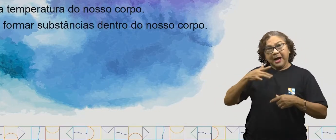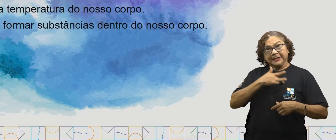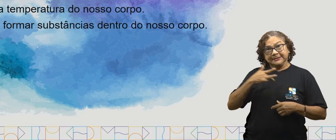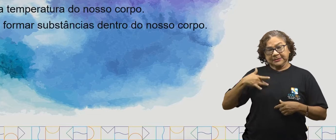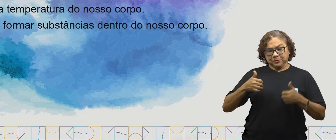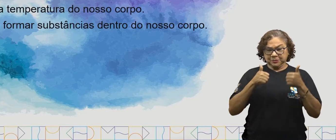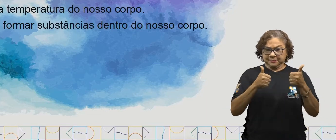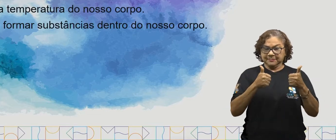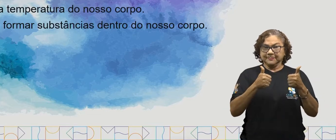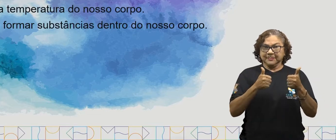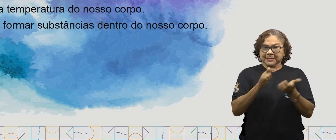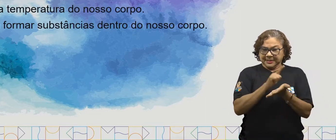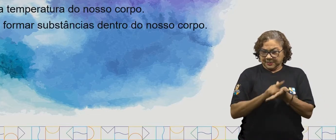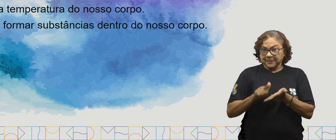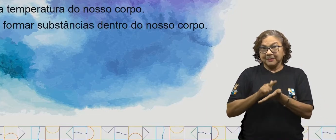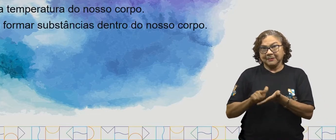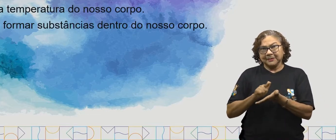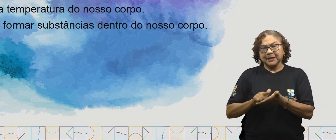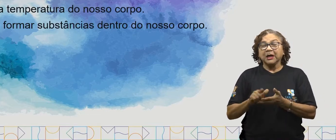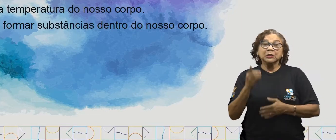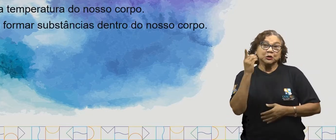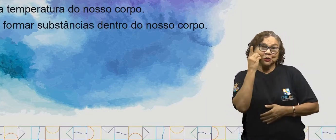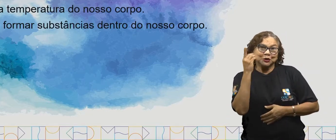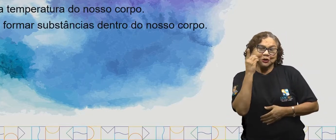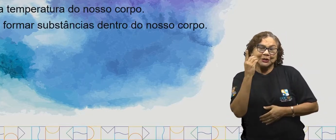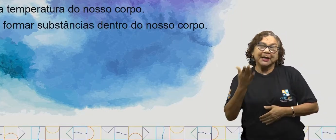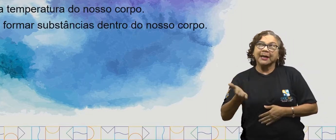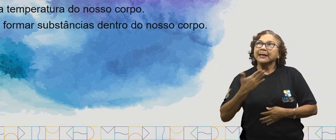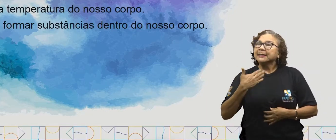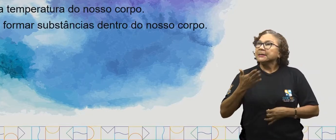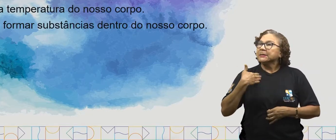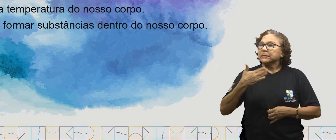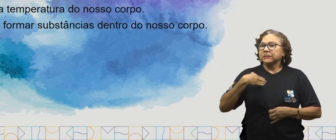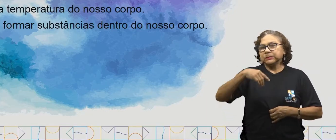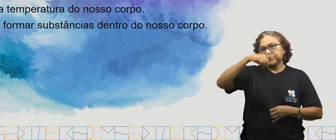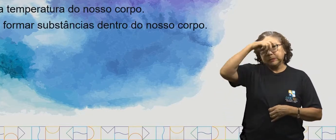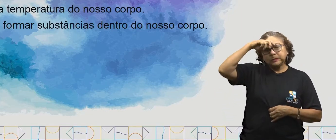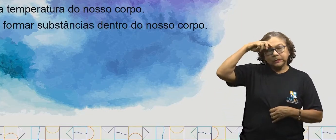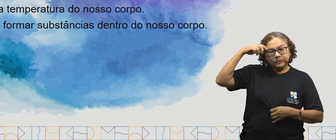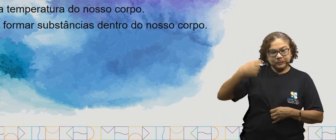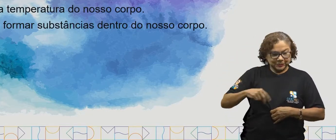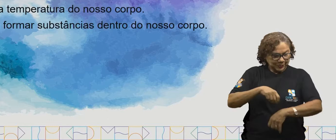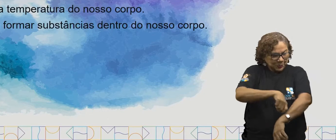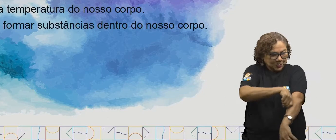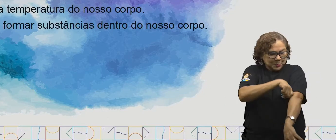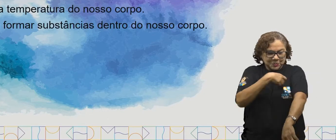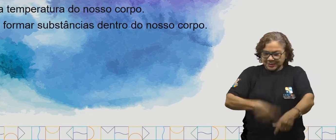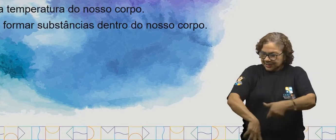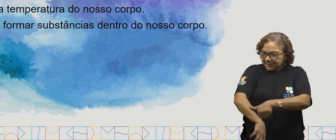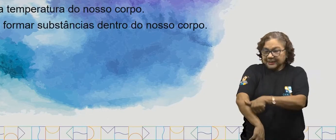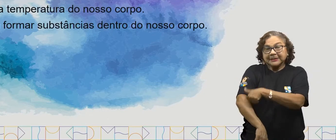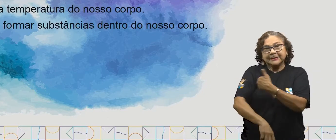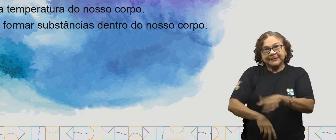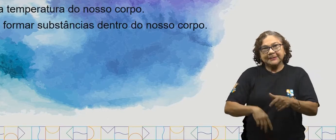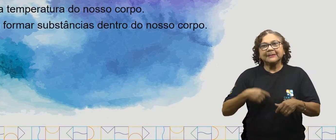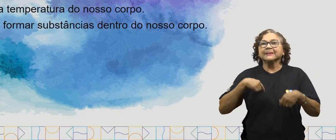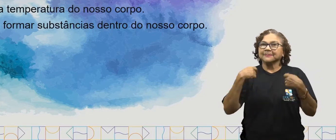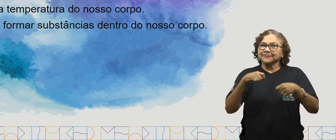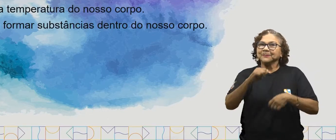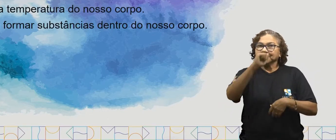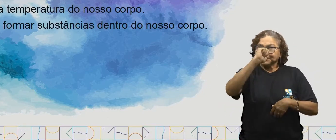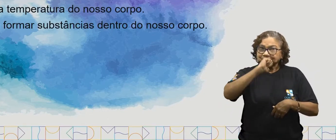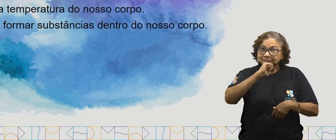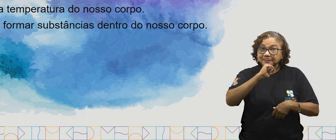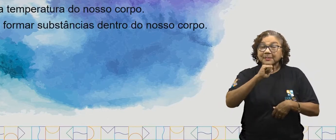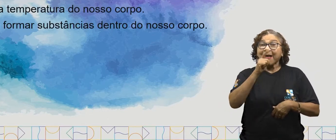corpo, por isso que em dias quentes ficamos mais suados, para que nosso corpo esteja sempre na temperatura